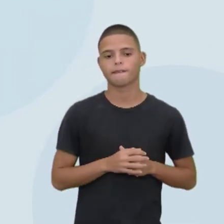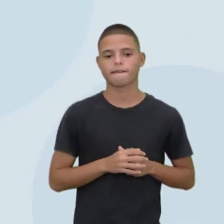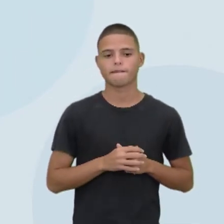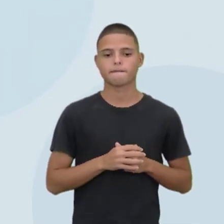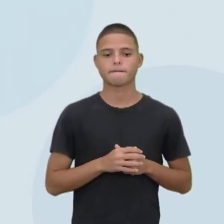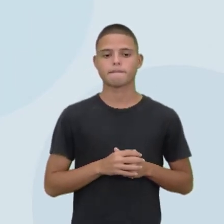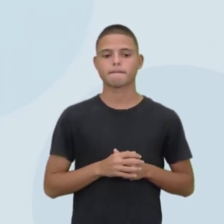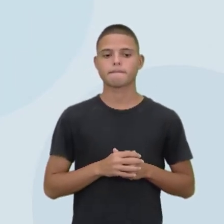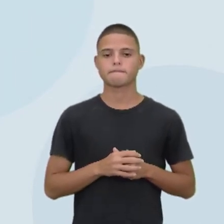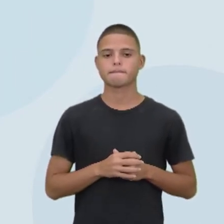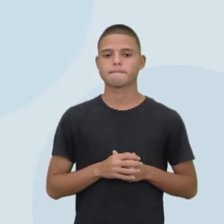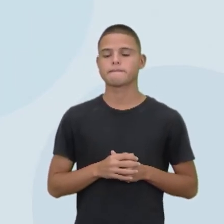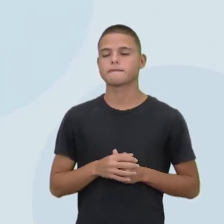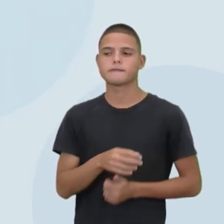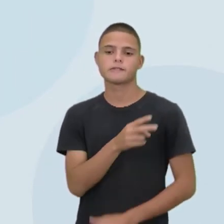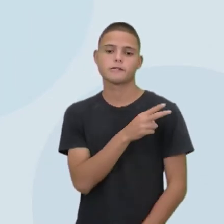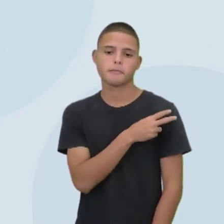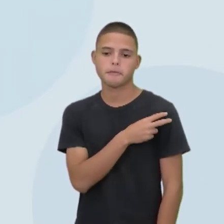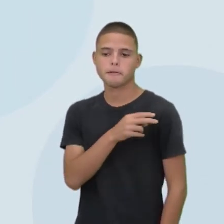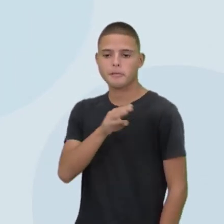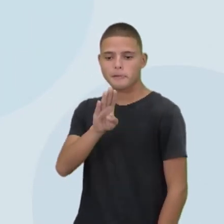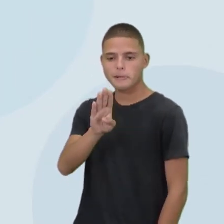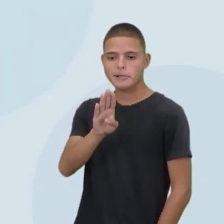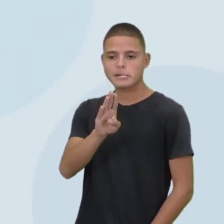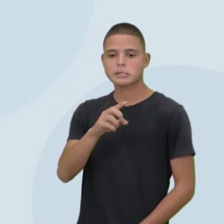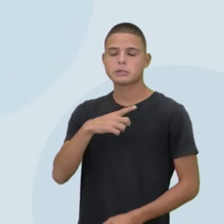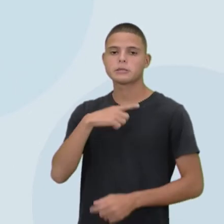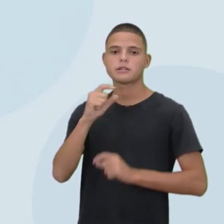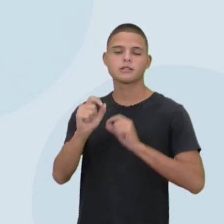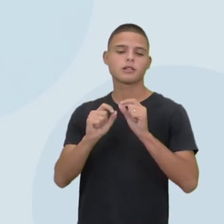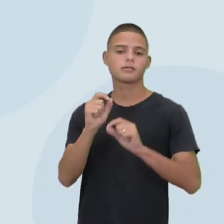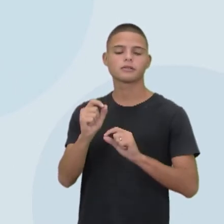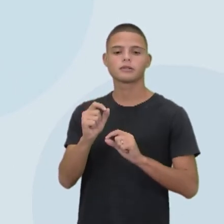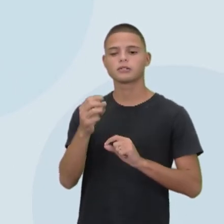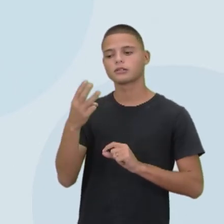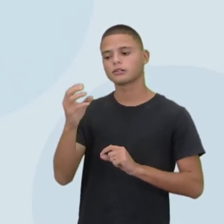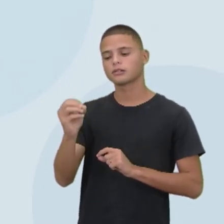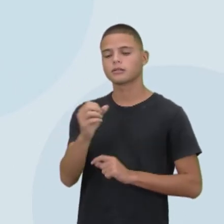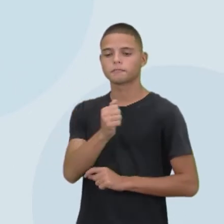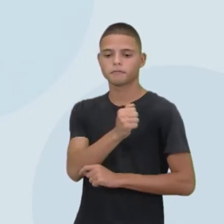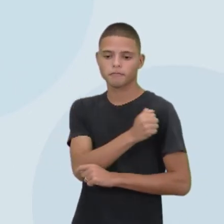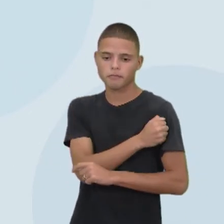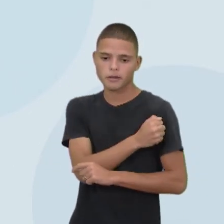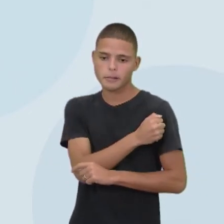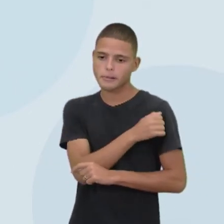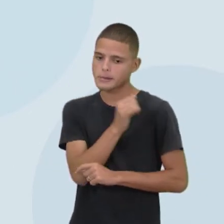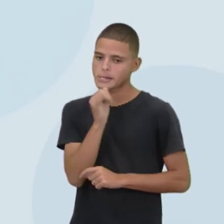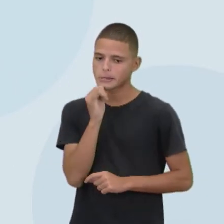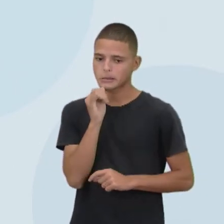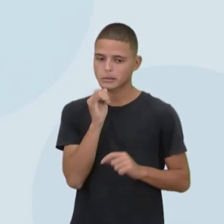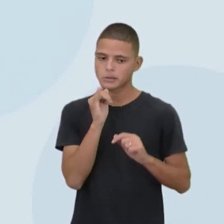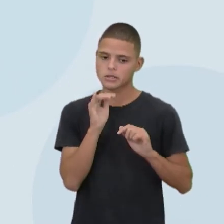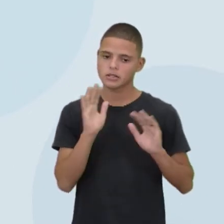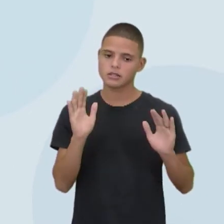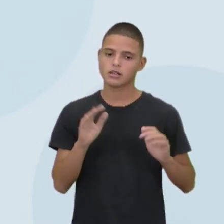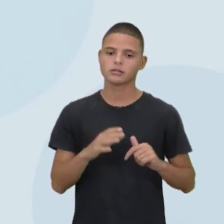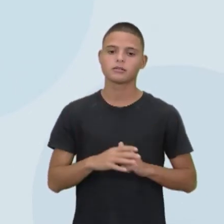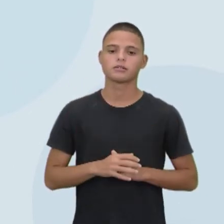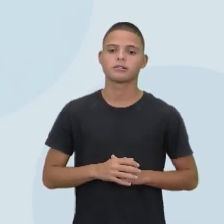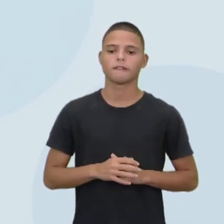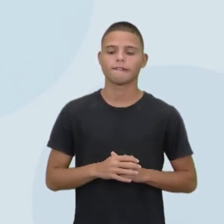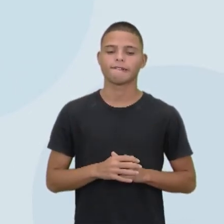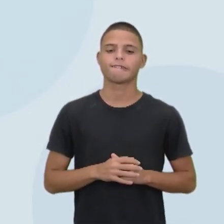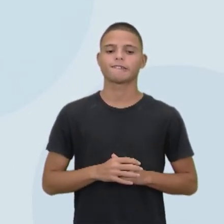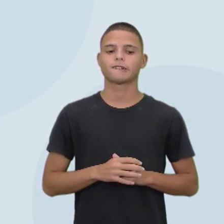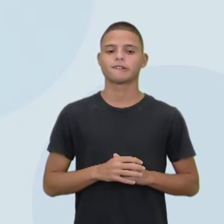Do segundo B, a segunda série B tem o quê? Tem 30 alunos. por exemplo, tá? 30 estudantes, sem problema